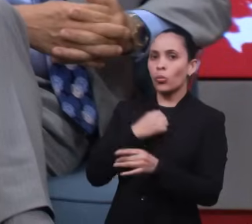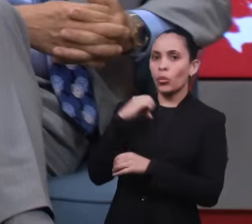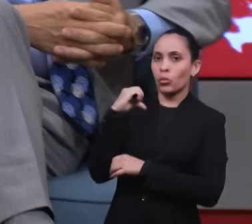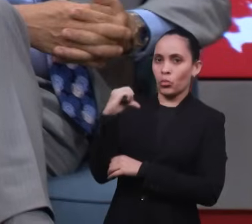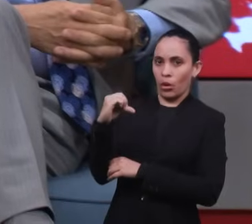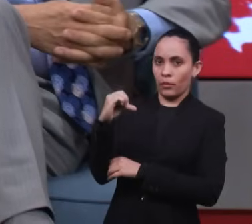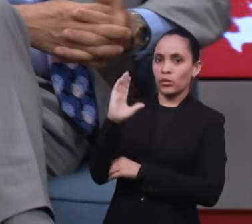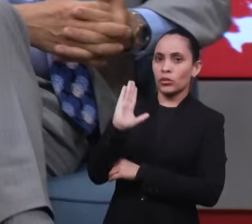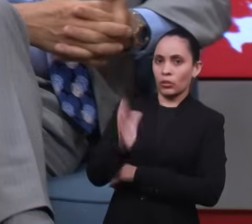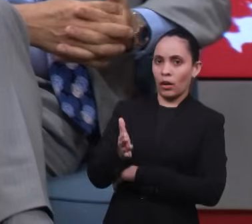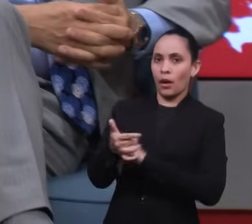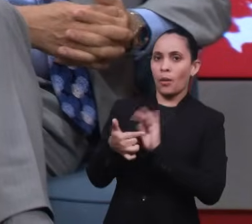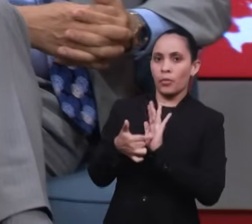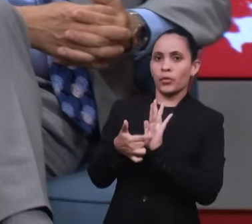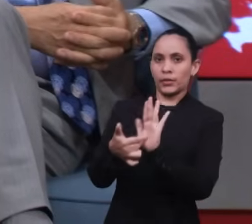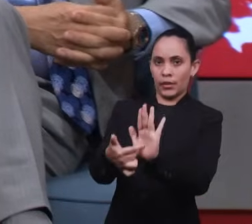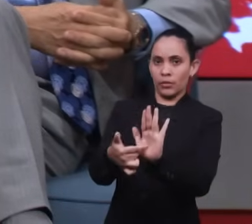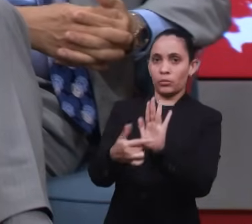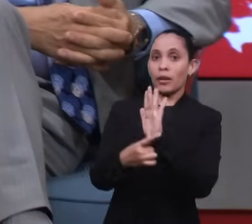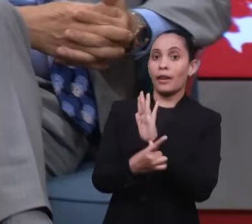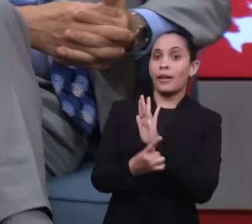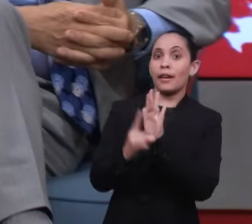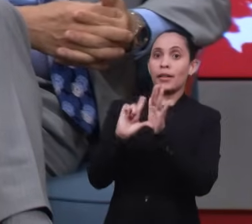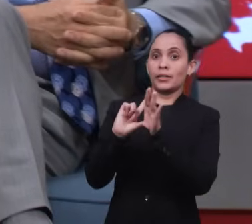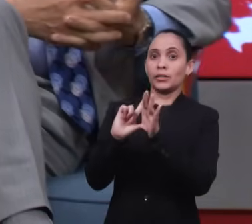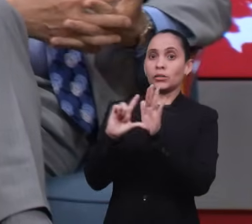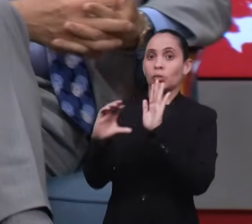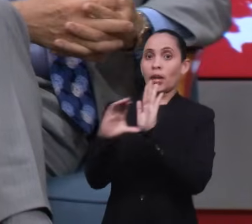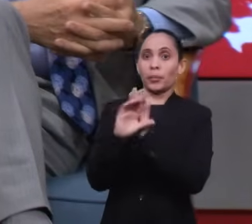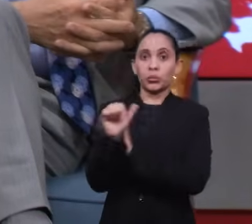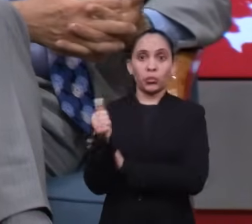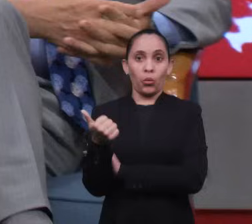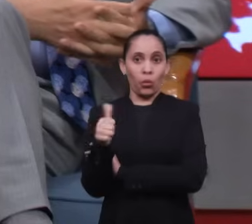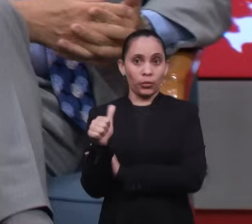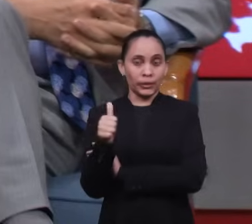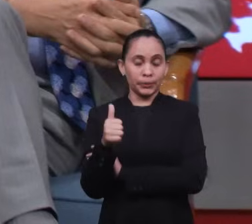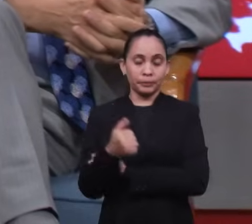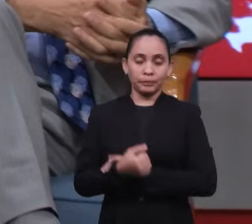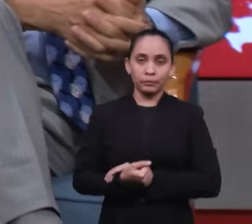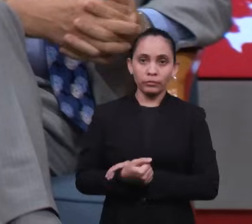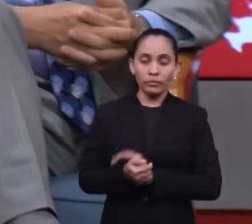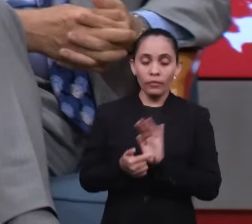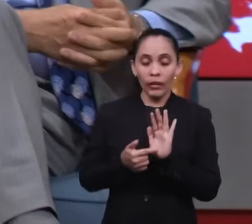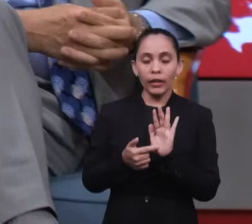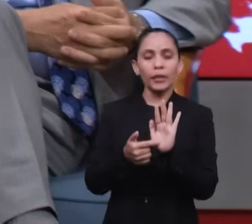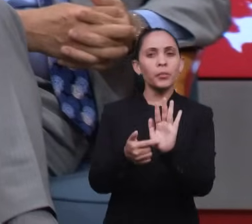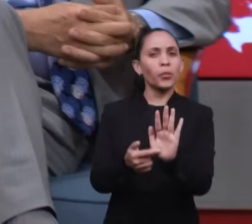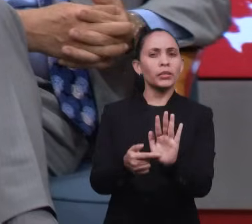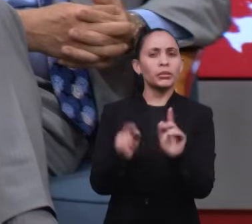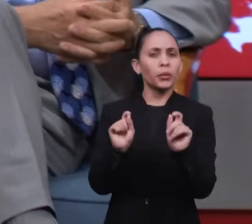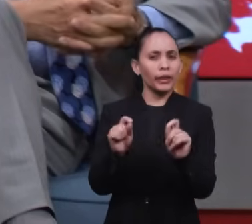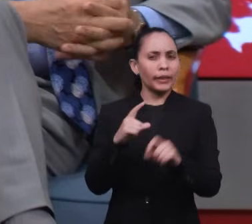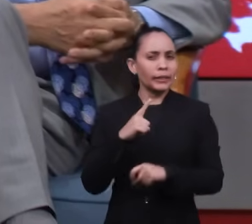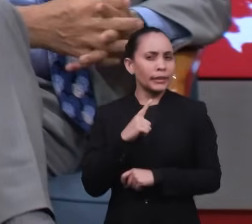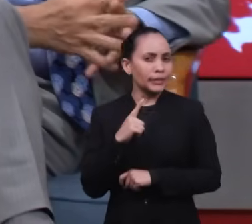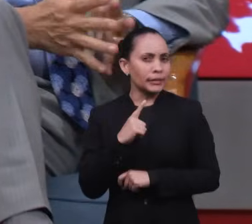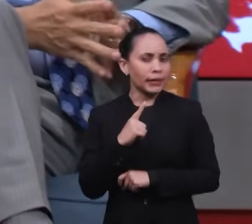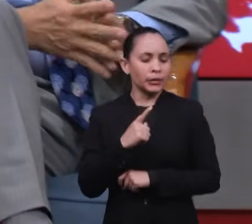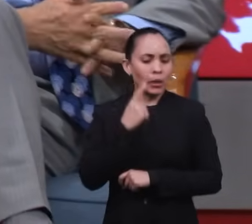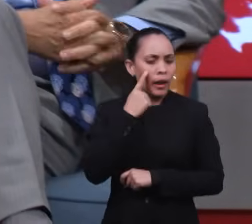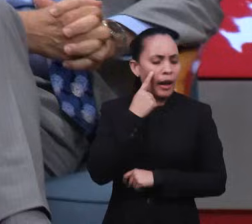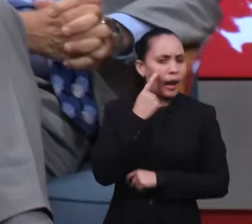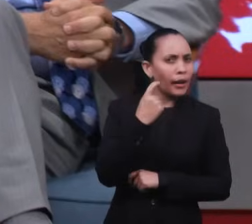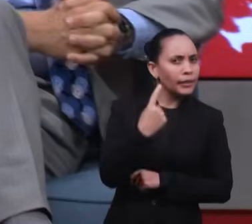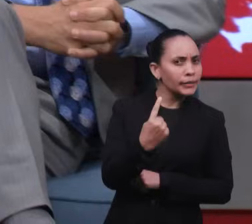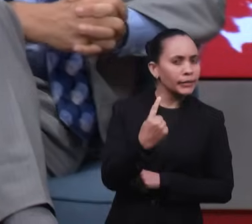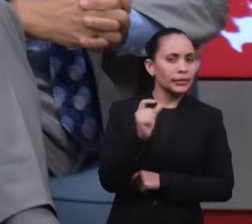formas que nós já temos falado, no capítulo 11, ele mostra uma coisa